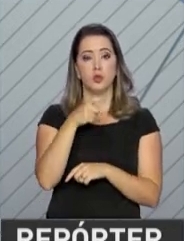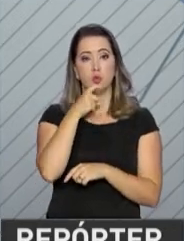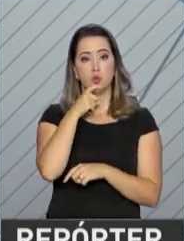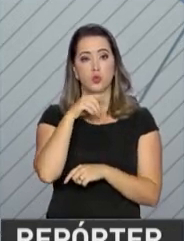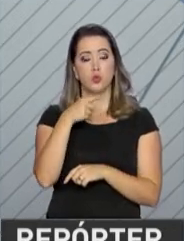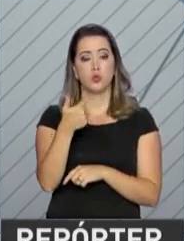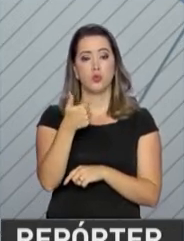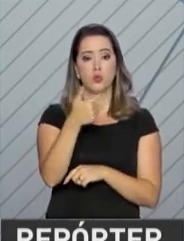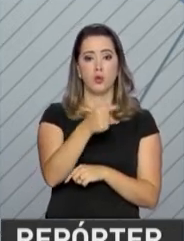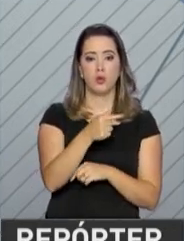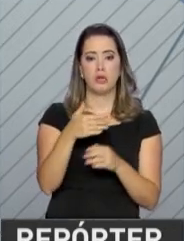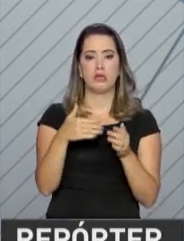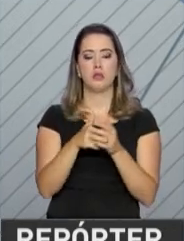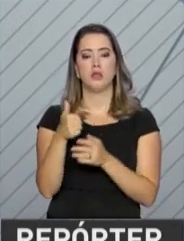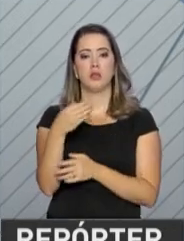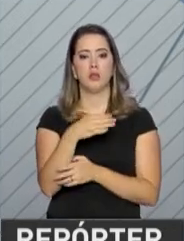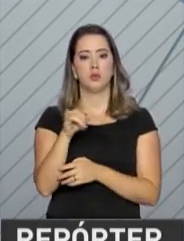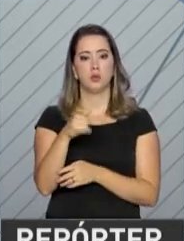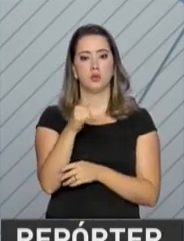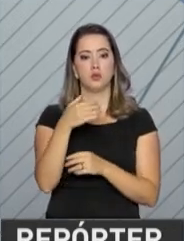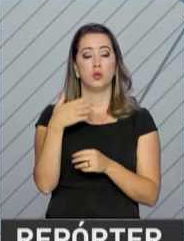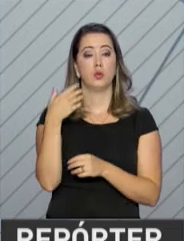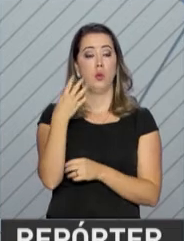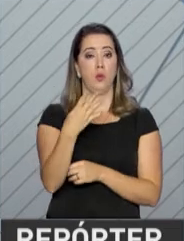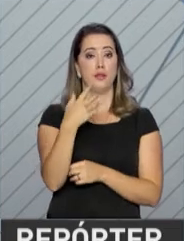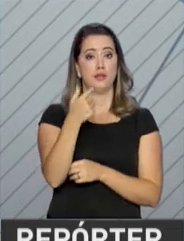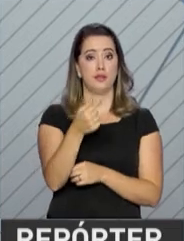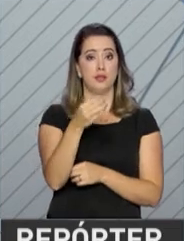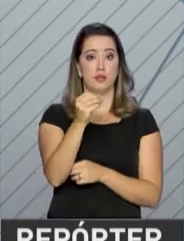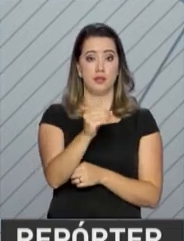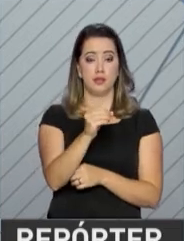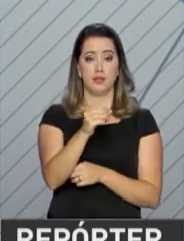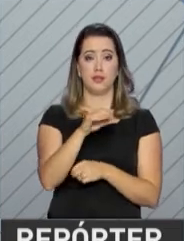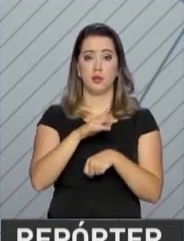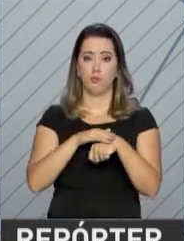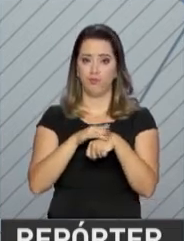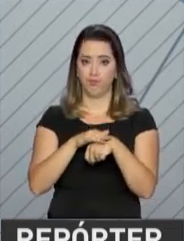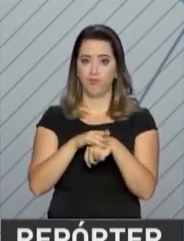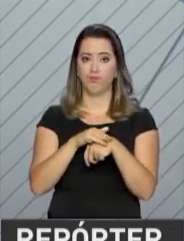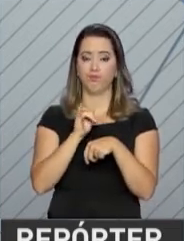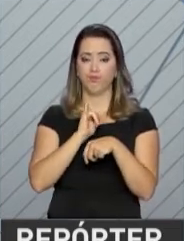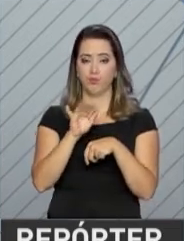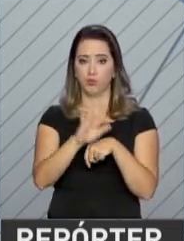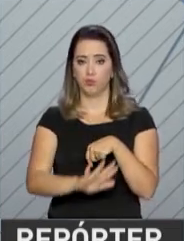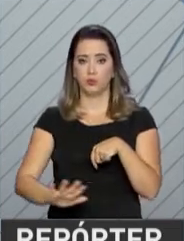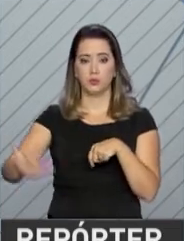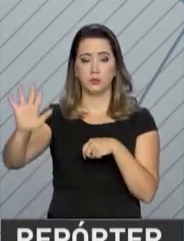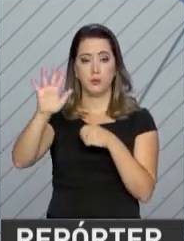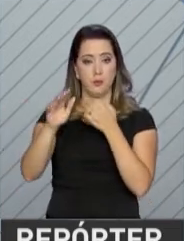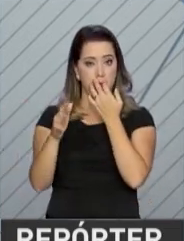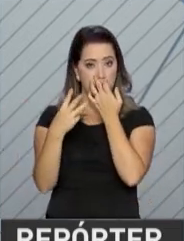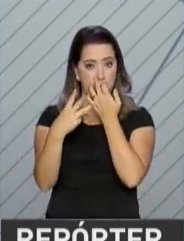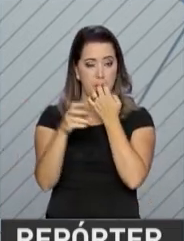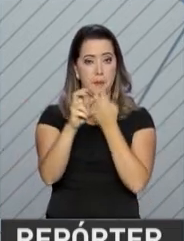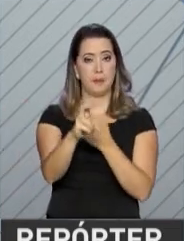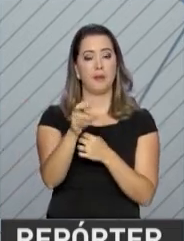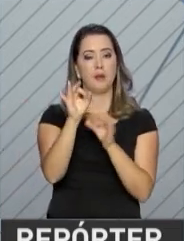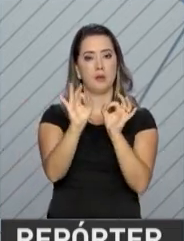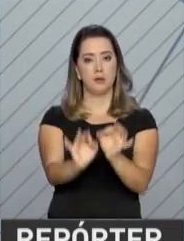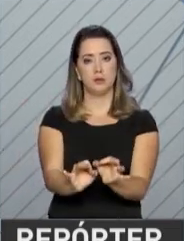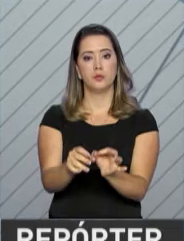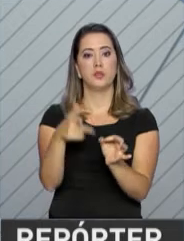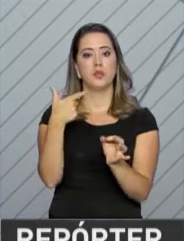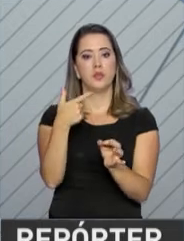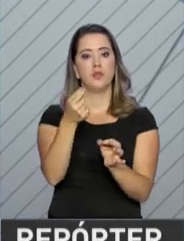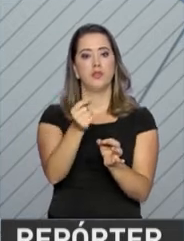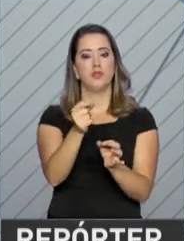mês, 470 casos foram notificados em todo o Brasil. Destes, 35 foram confirmados e 20